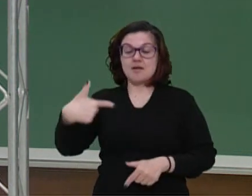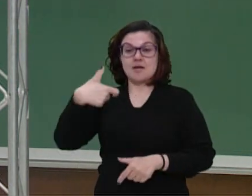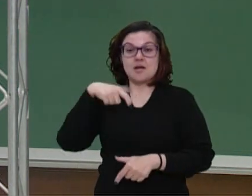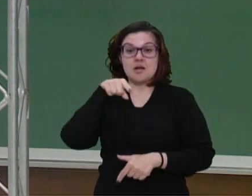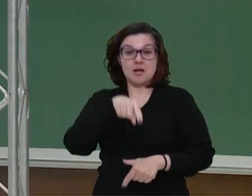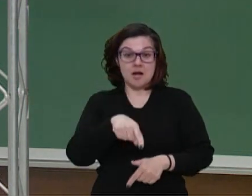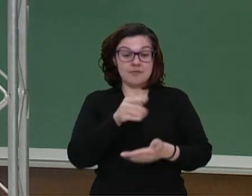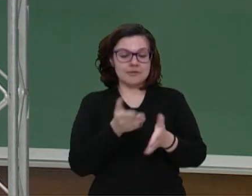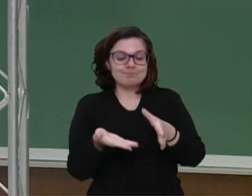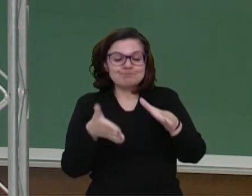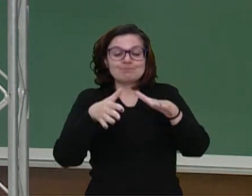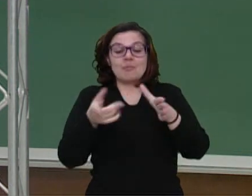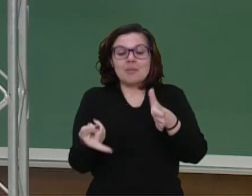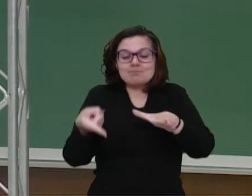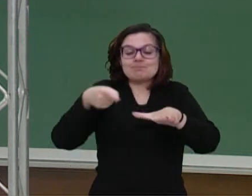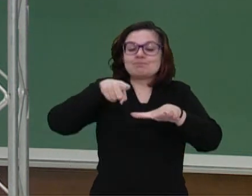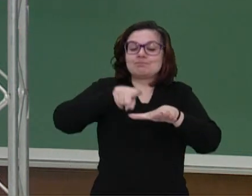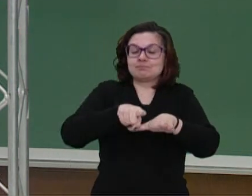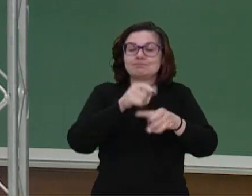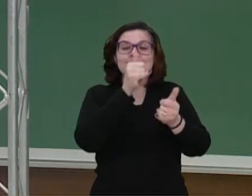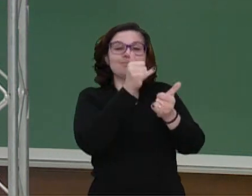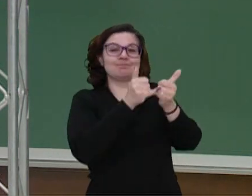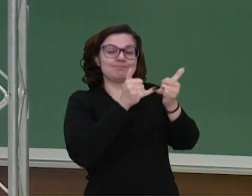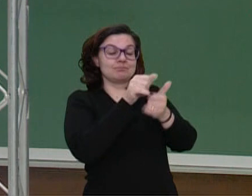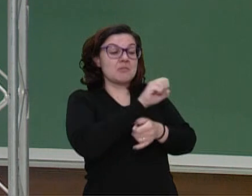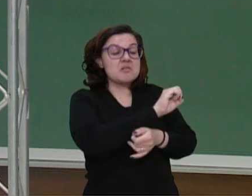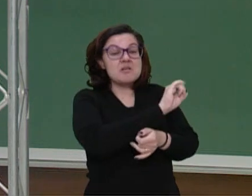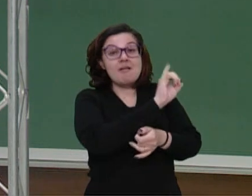está inserido nesse contexto e se assemelhou,